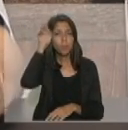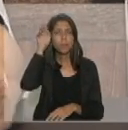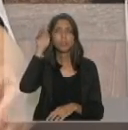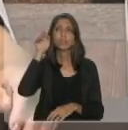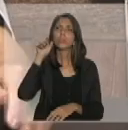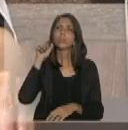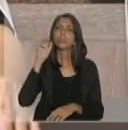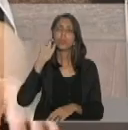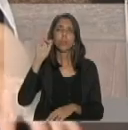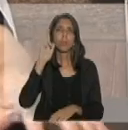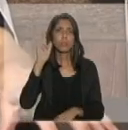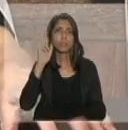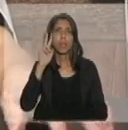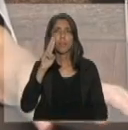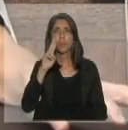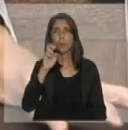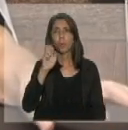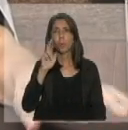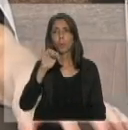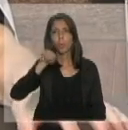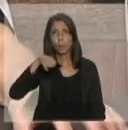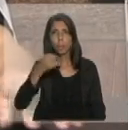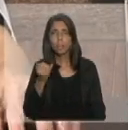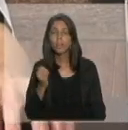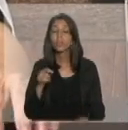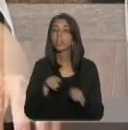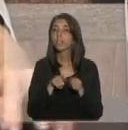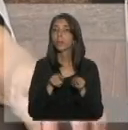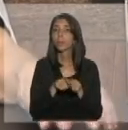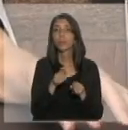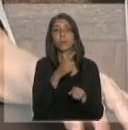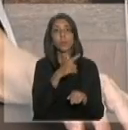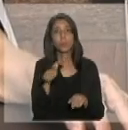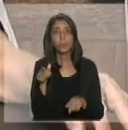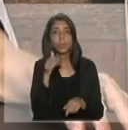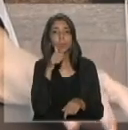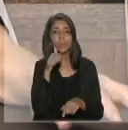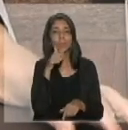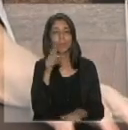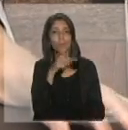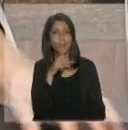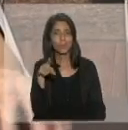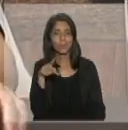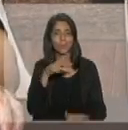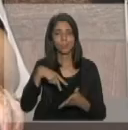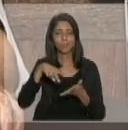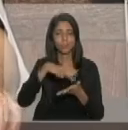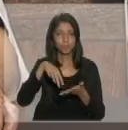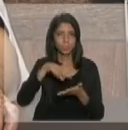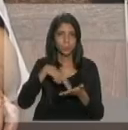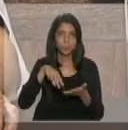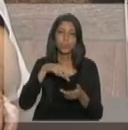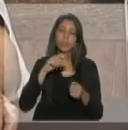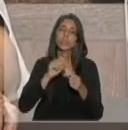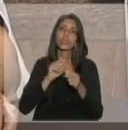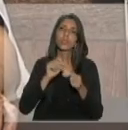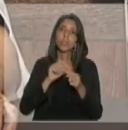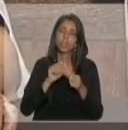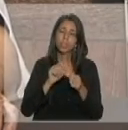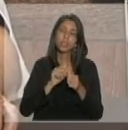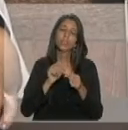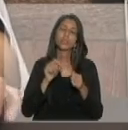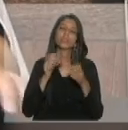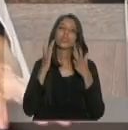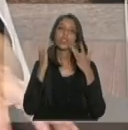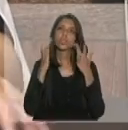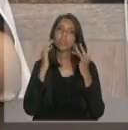que tomava conta da UERJ, que cuidou dele, e da Marisa Estrela, do Centro de Dança Rios. Ele fez eu estava no